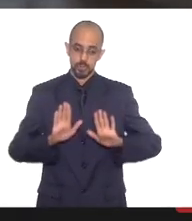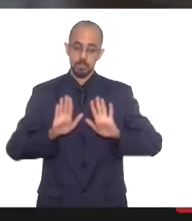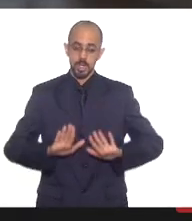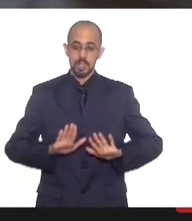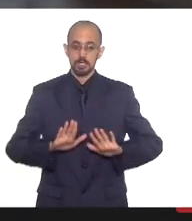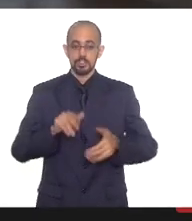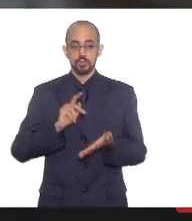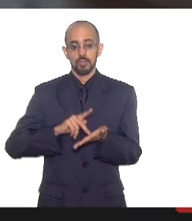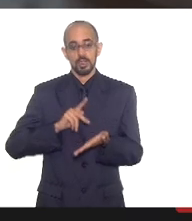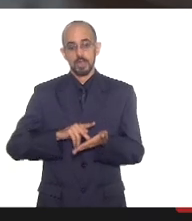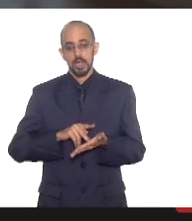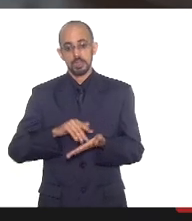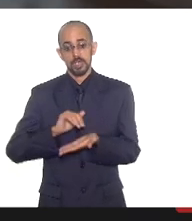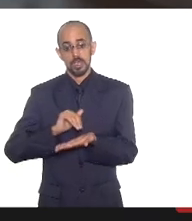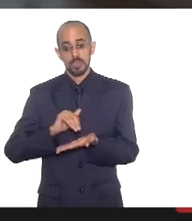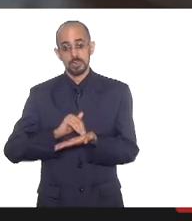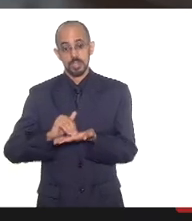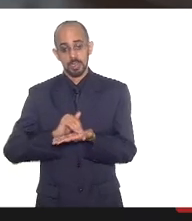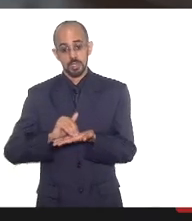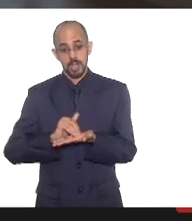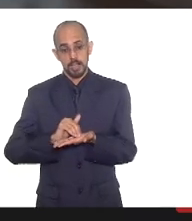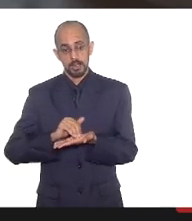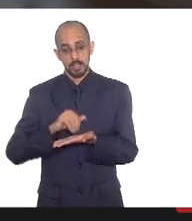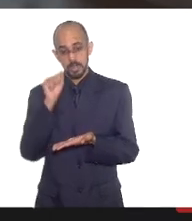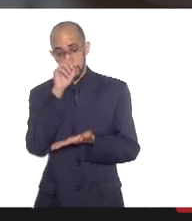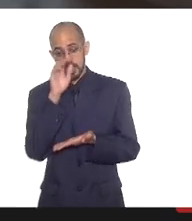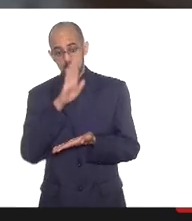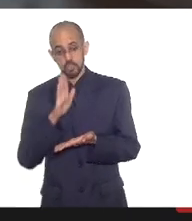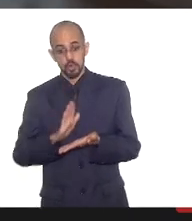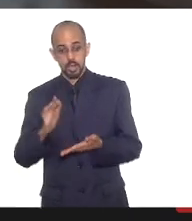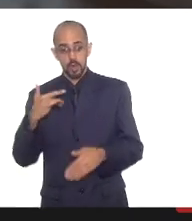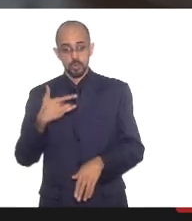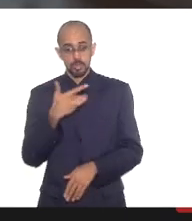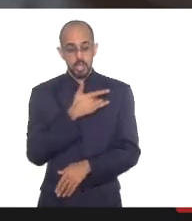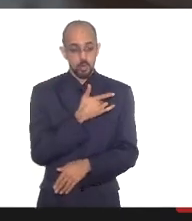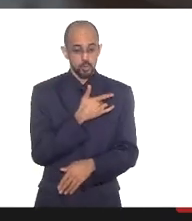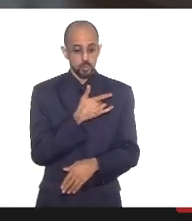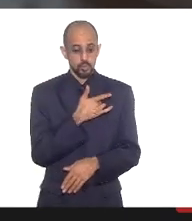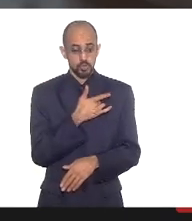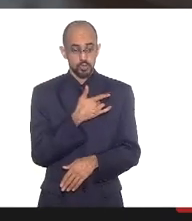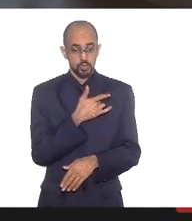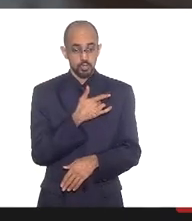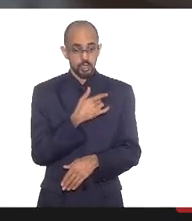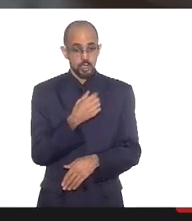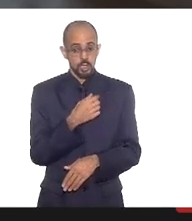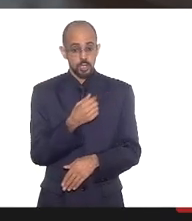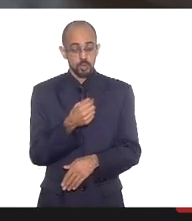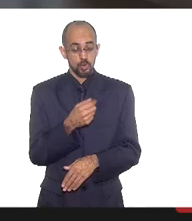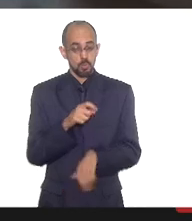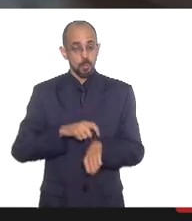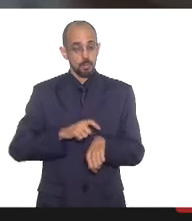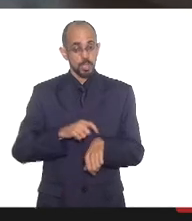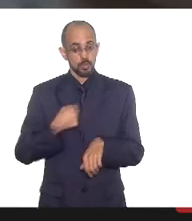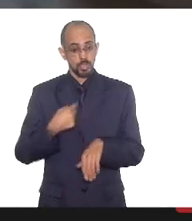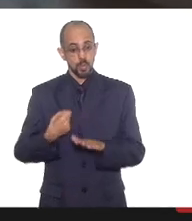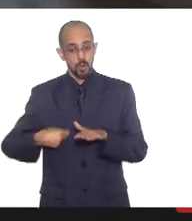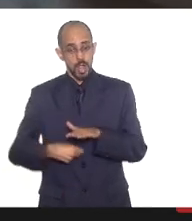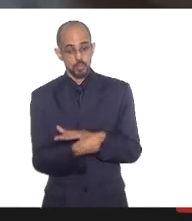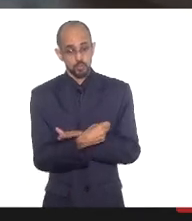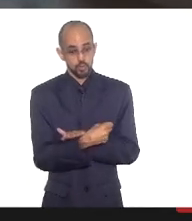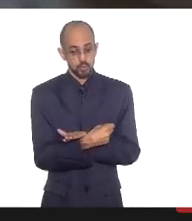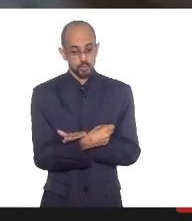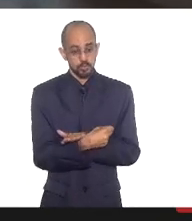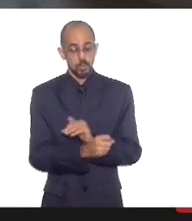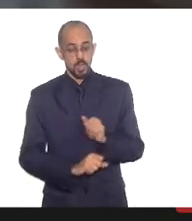a Secretaria Estadual de Saúde opções só desde que eu assumi isso eu tenho 13 - 3 semanas está conversando calendário de